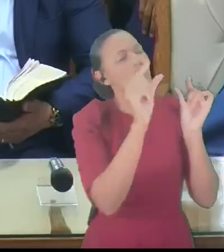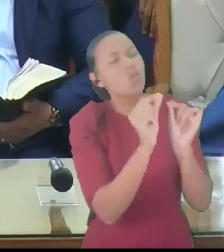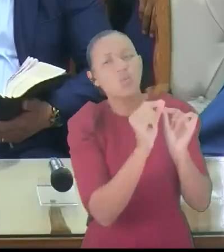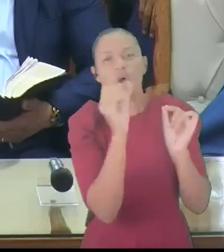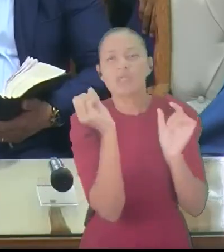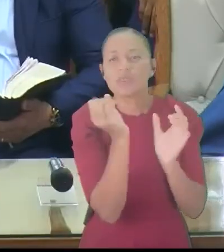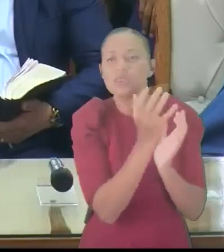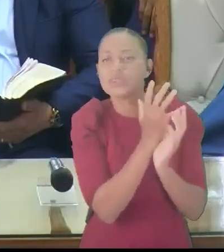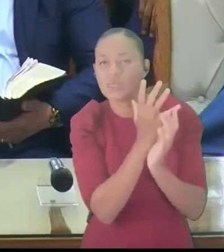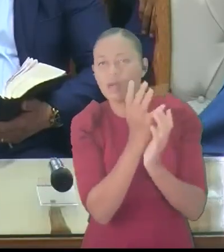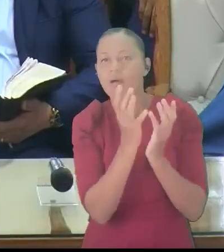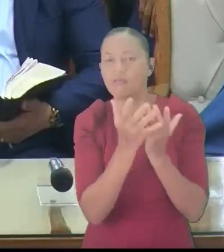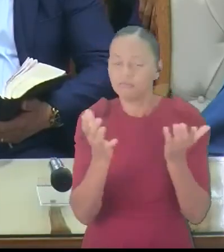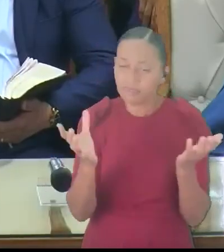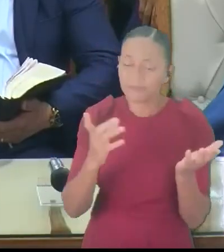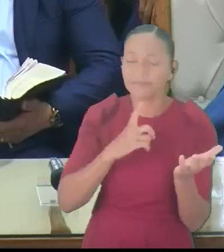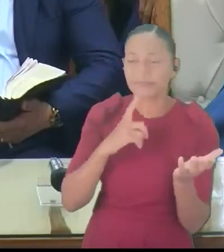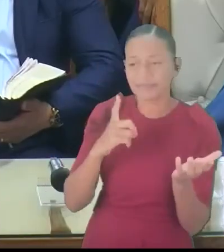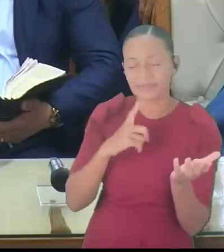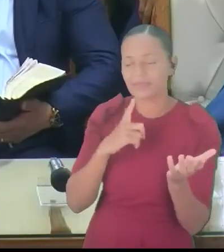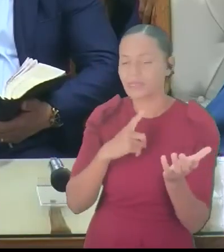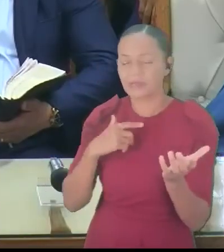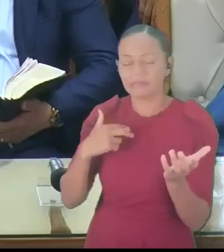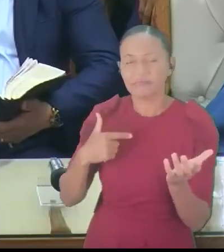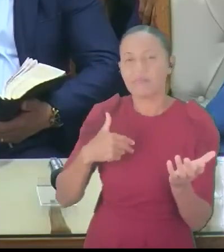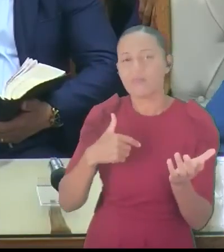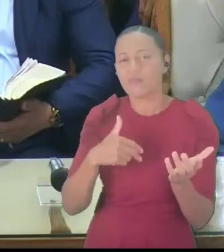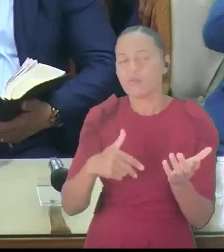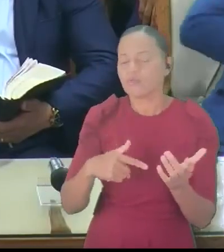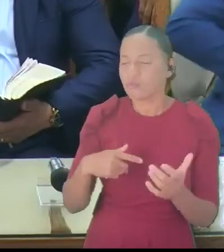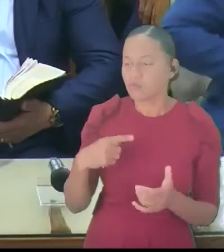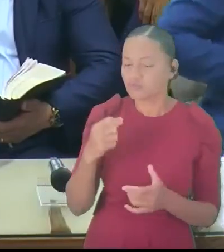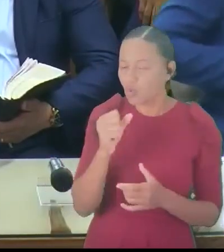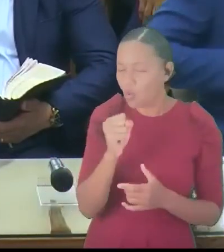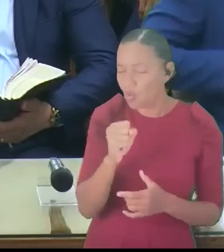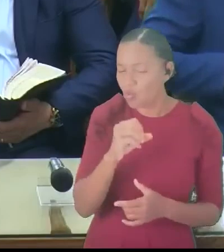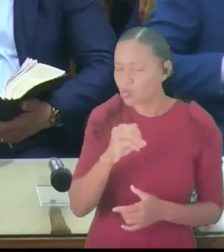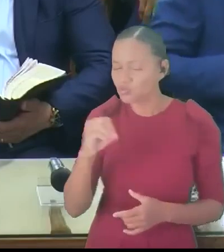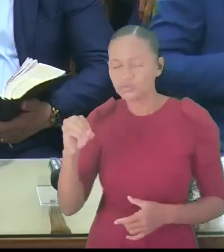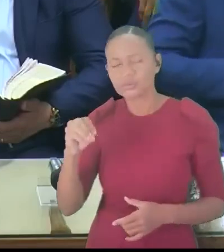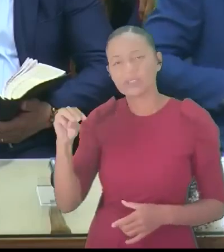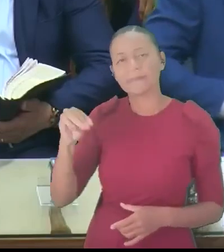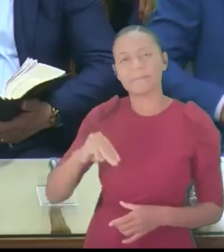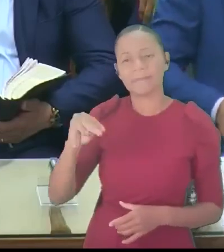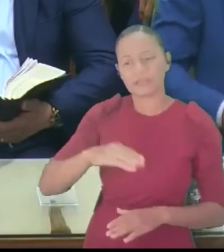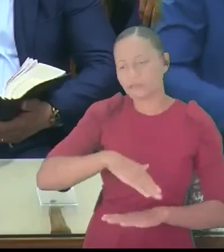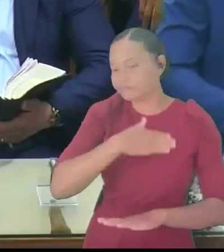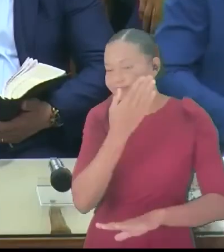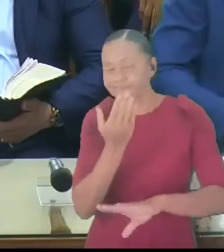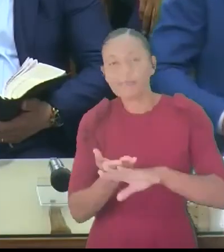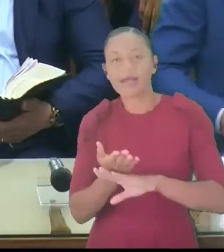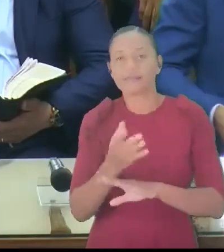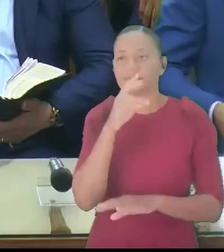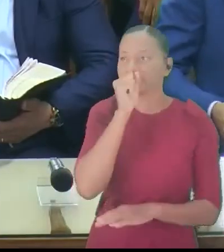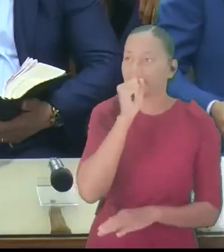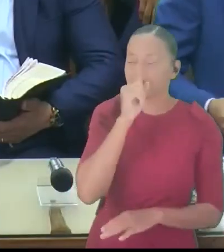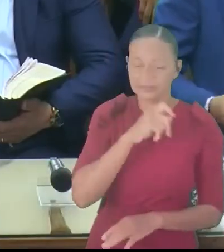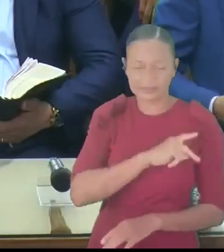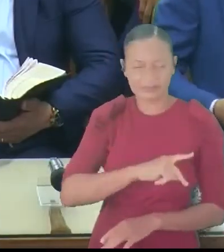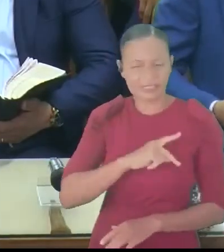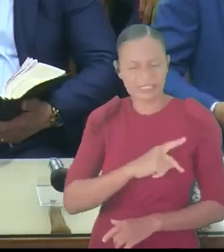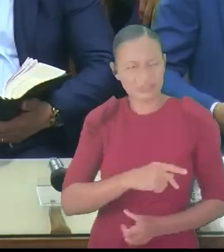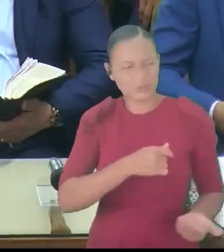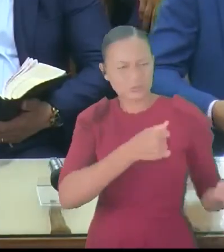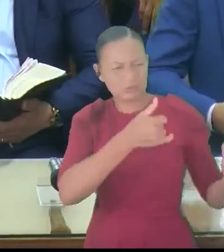feriado, todo sábado era um dia que ninguém podia andar mais de que 800 metros, era a jornada de um sábado. Aí quando Paulo vem, Paulo diz,